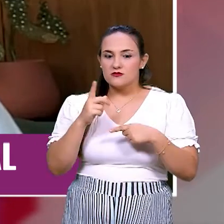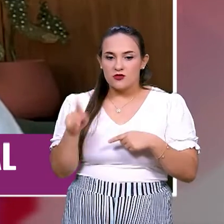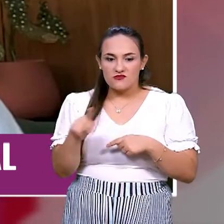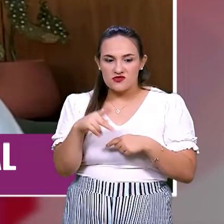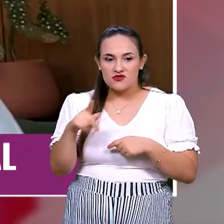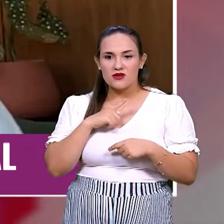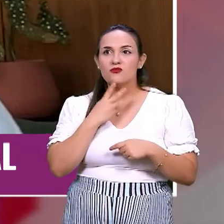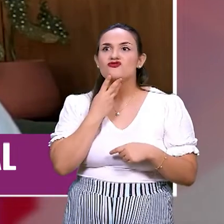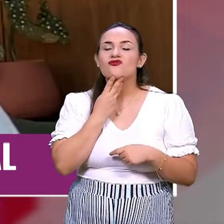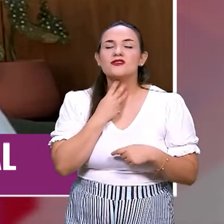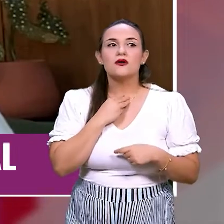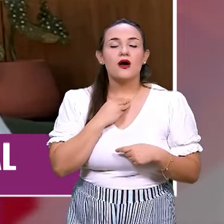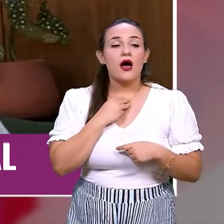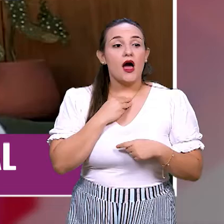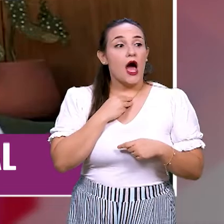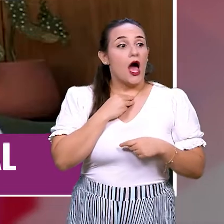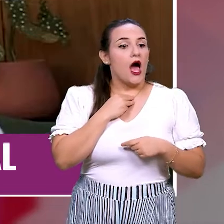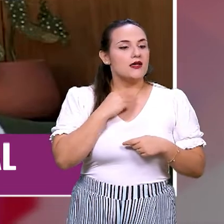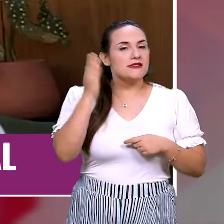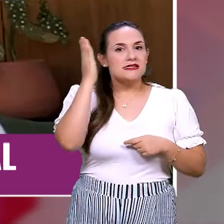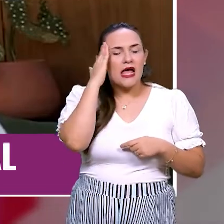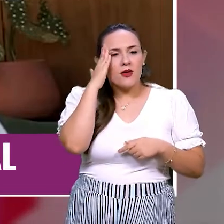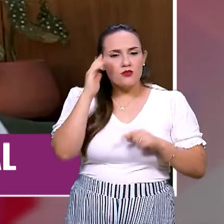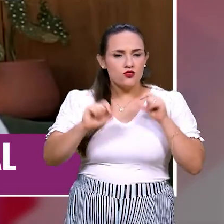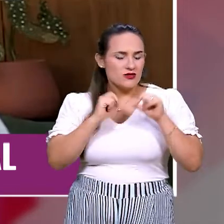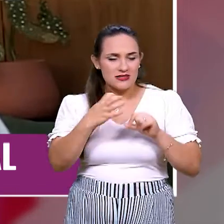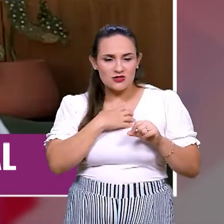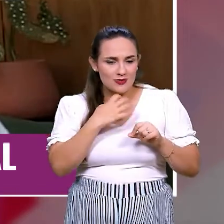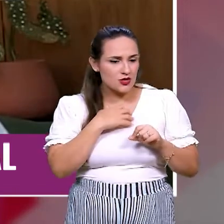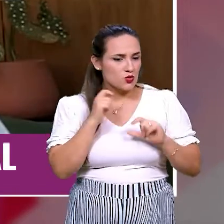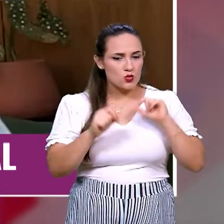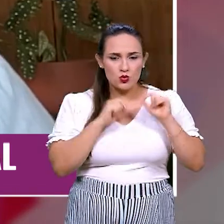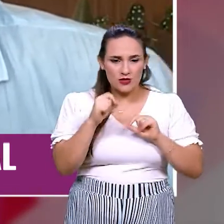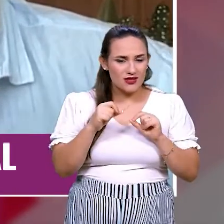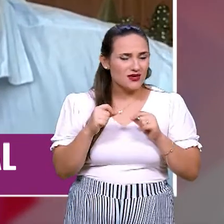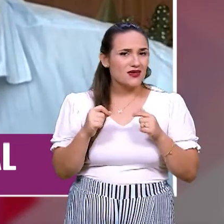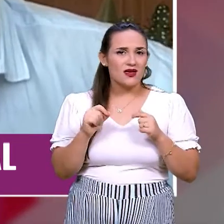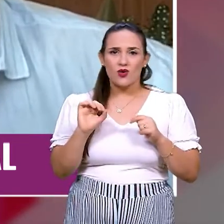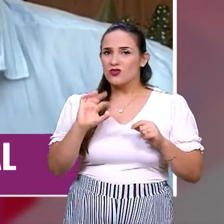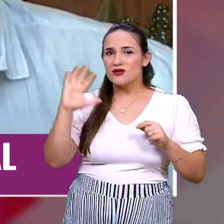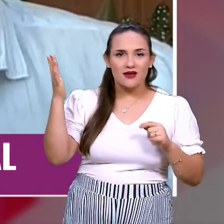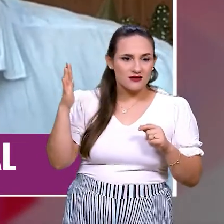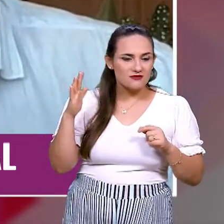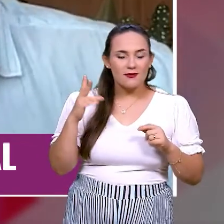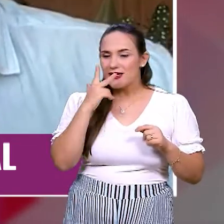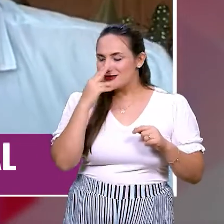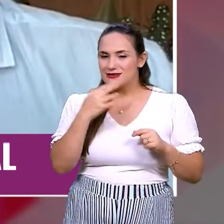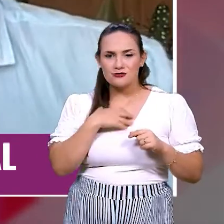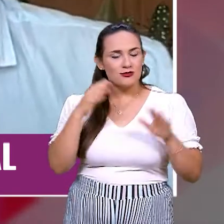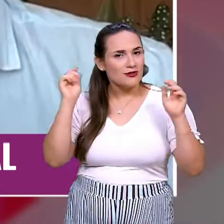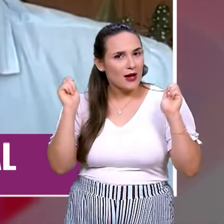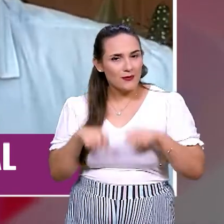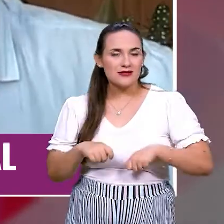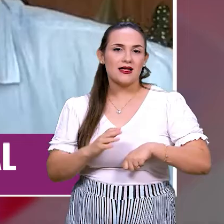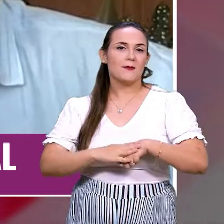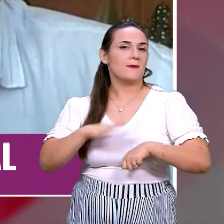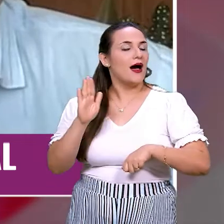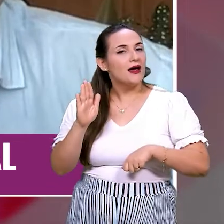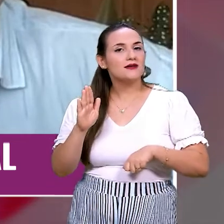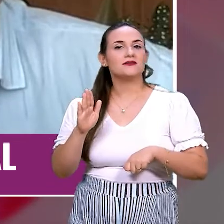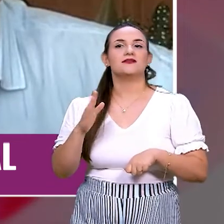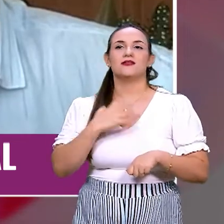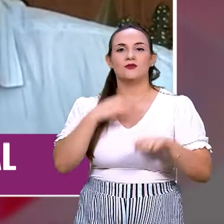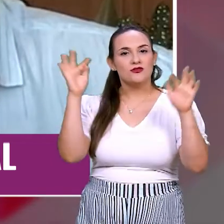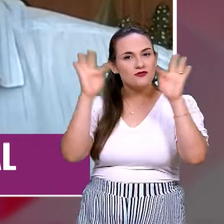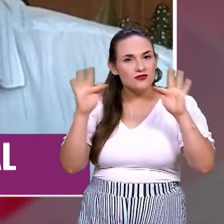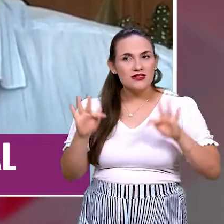estão muito motivados. Eles começam a entender aquilo que eles estão fazendo, aquilo que eles estão passando. A gente conversa e eles se sentem mais